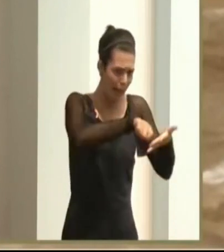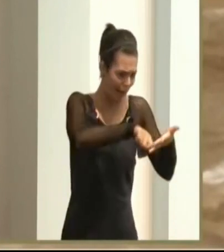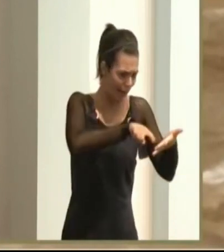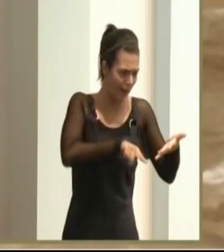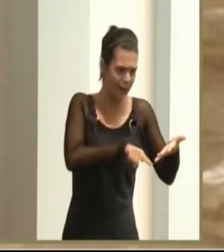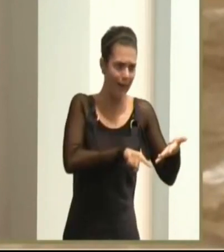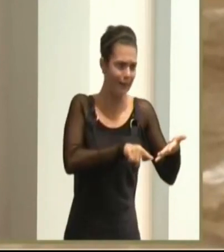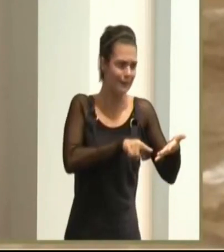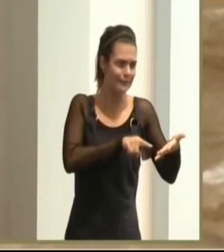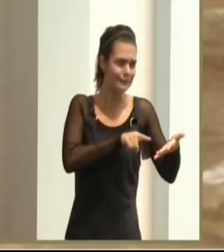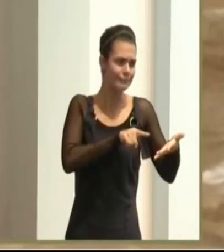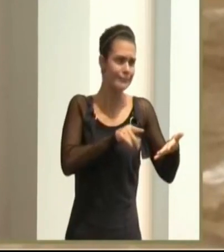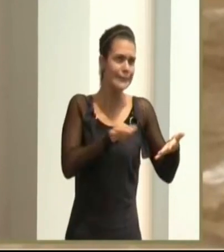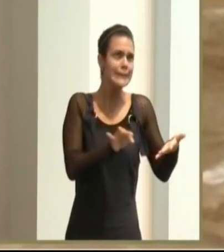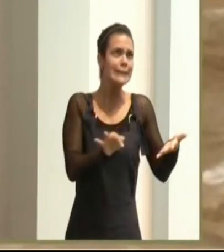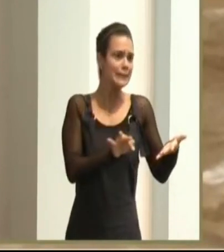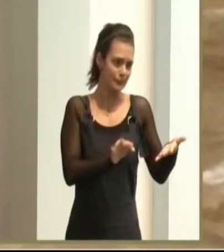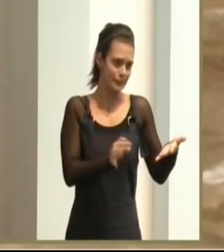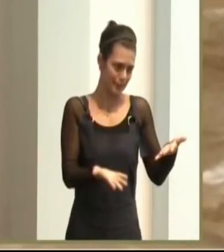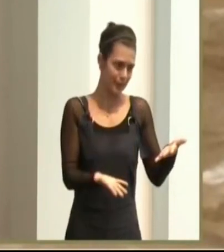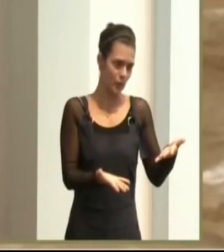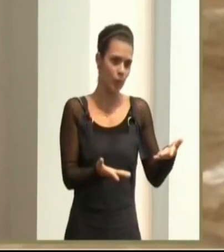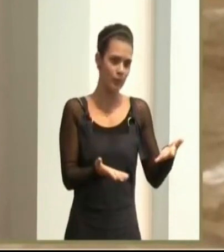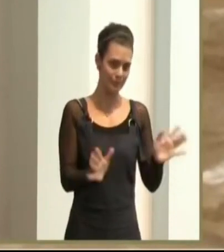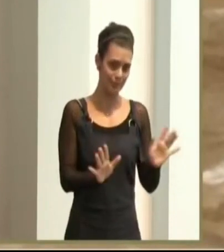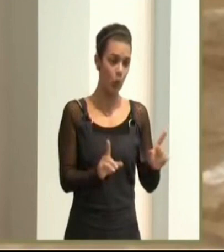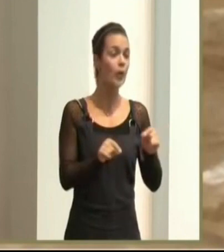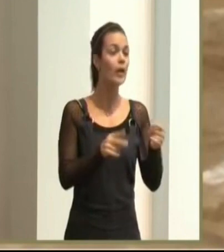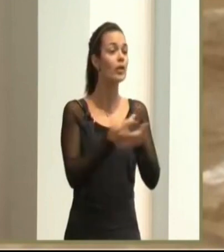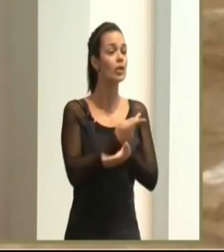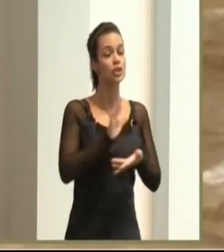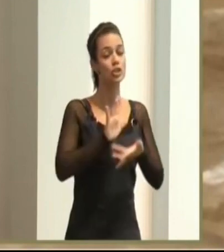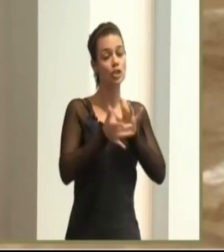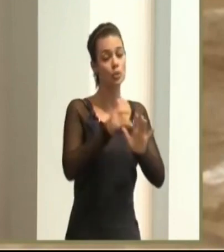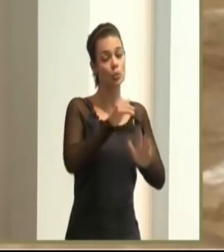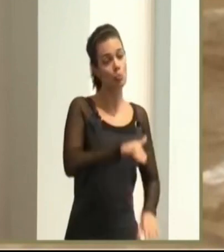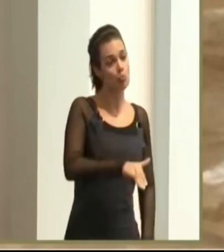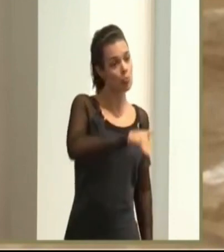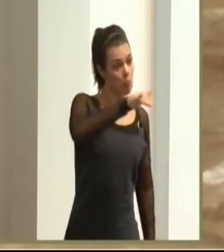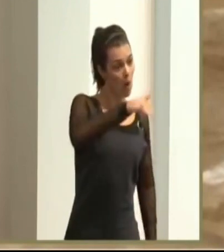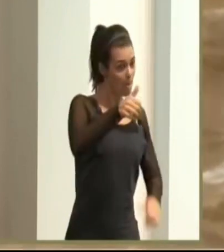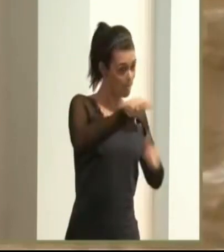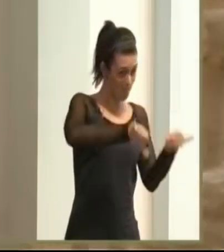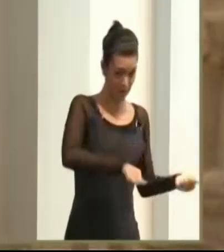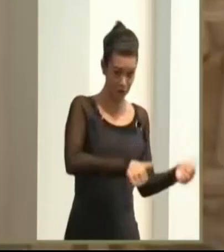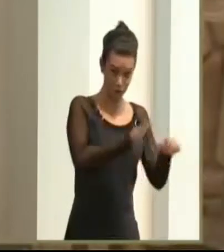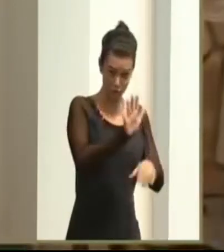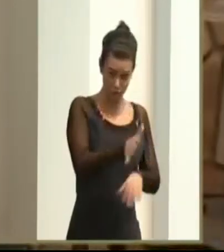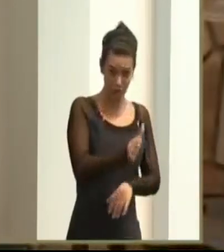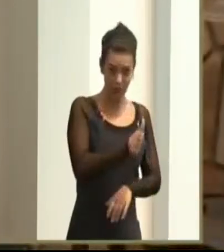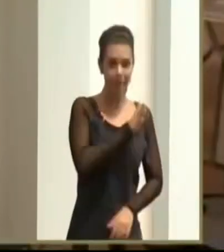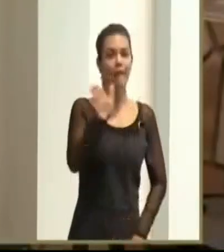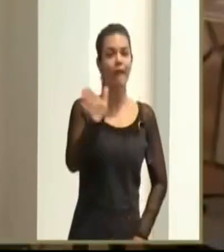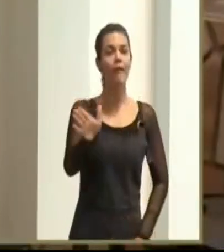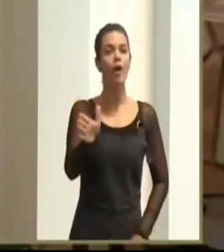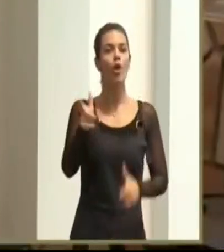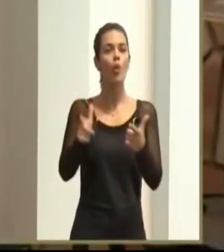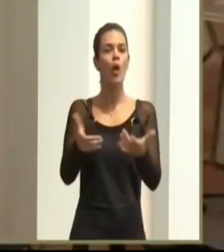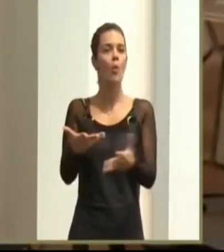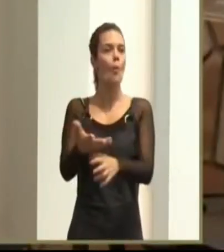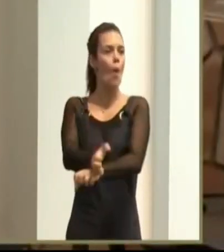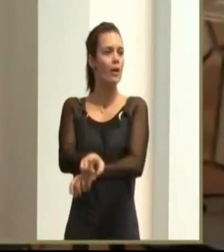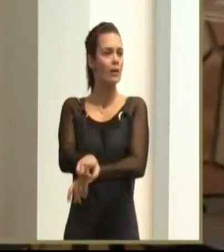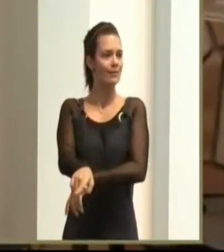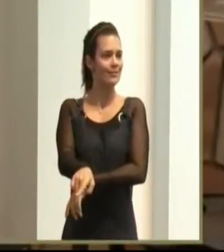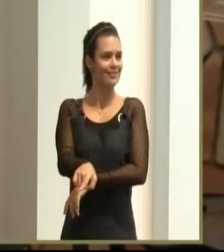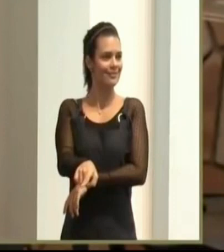sintética, depois crescido, tendo sido batizado, foi para o deserto para ser tentado, e